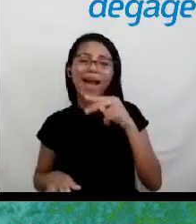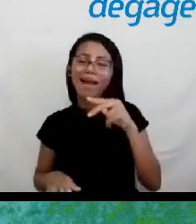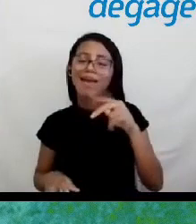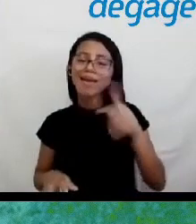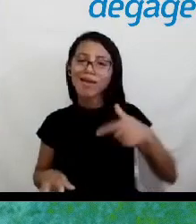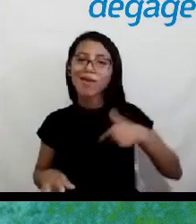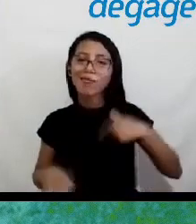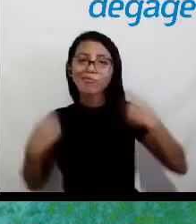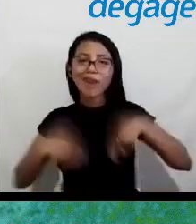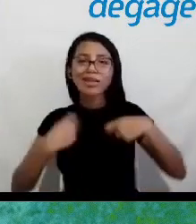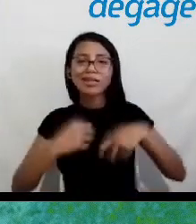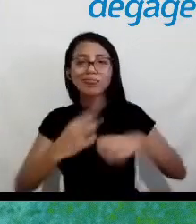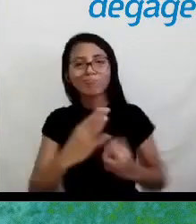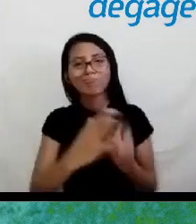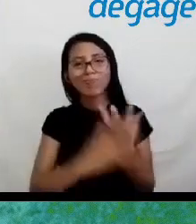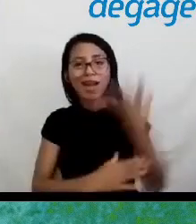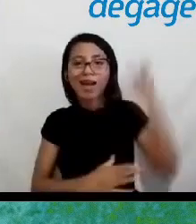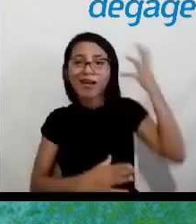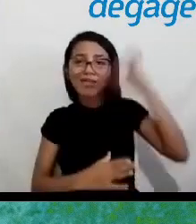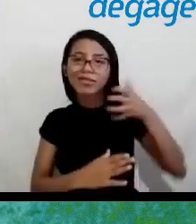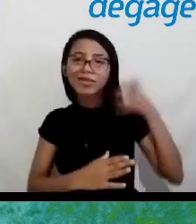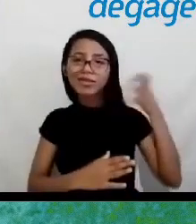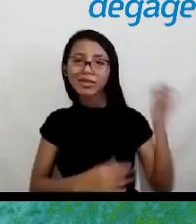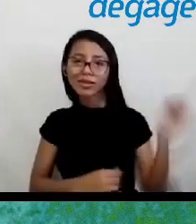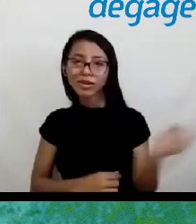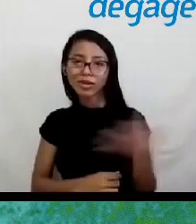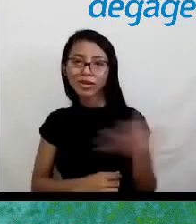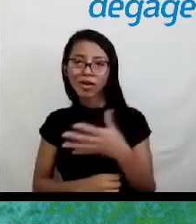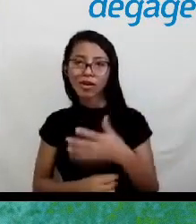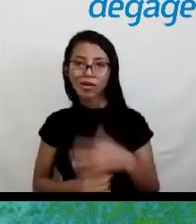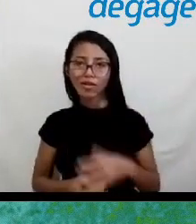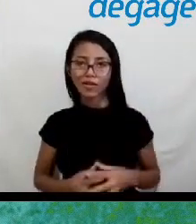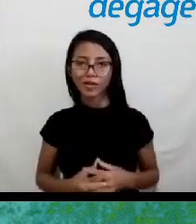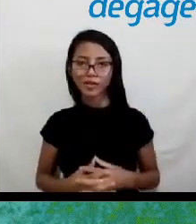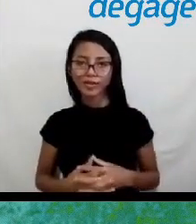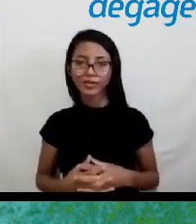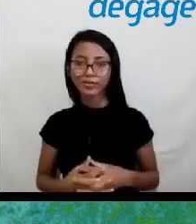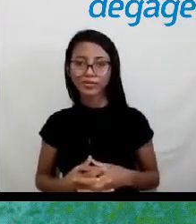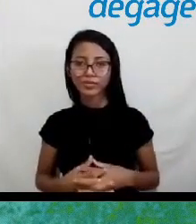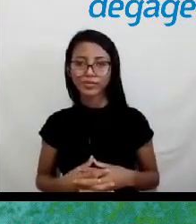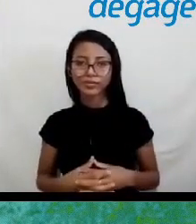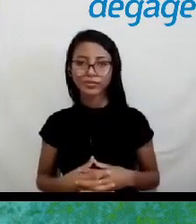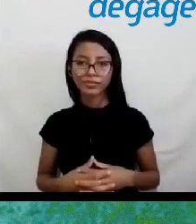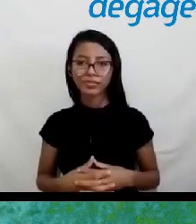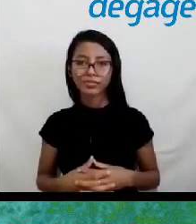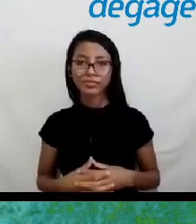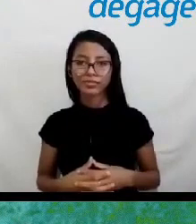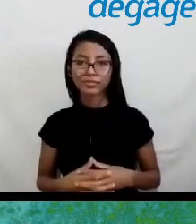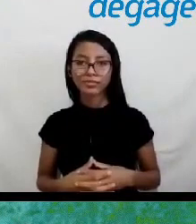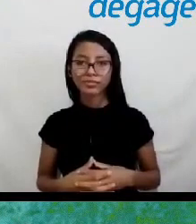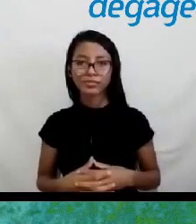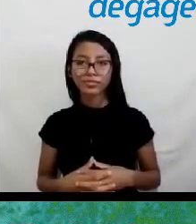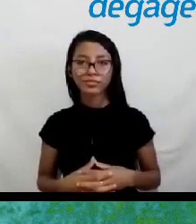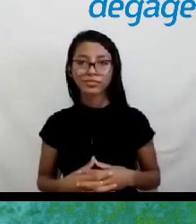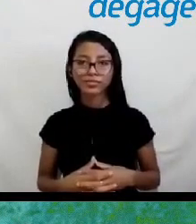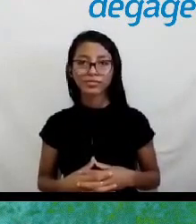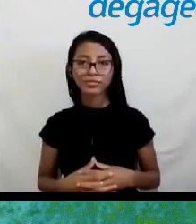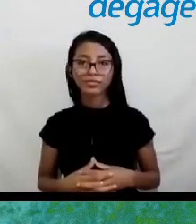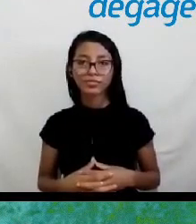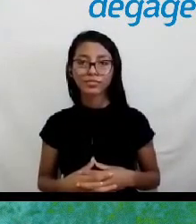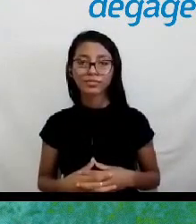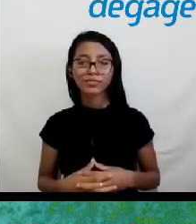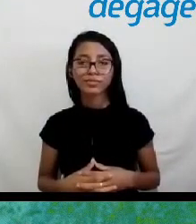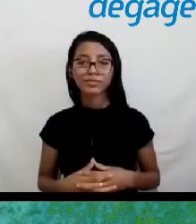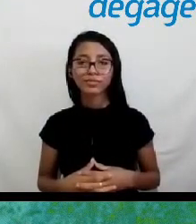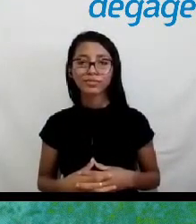Como facilitar... Não. E aí, a questão do... Como que é? Tem uma questão